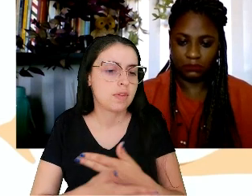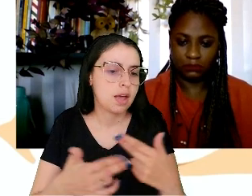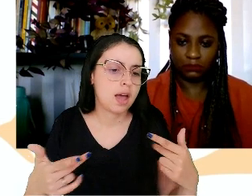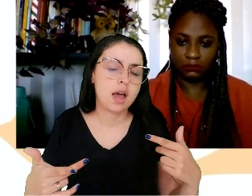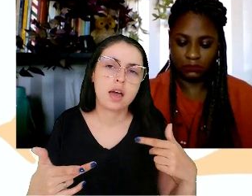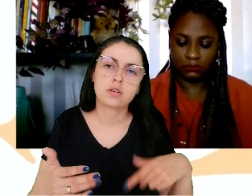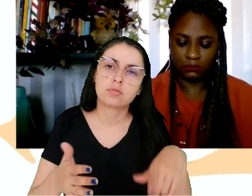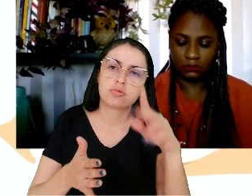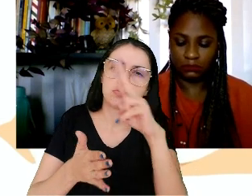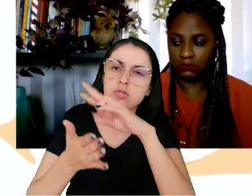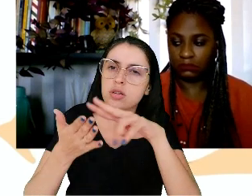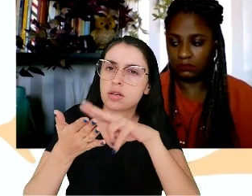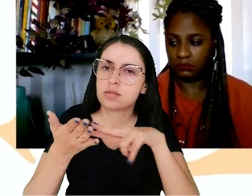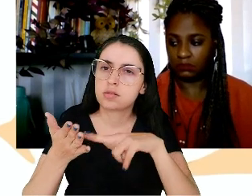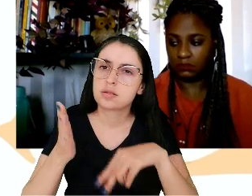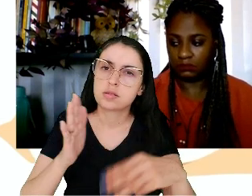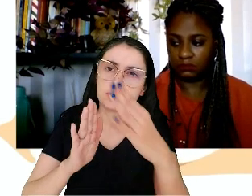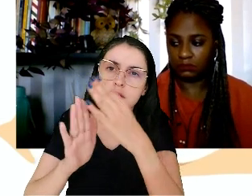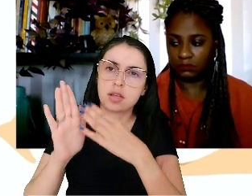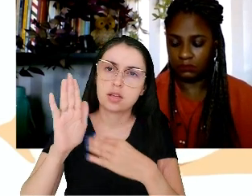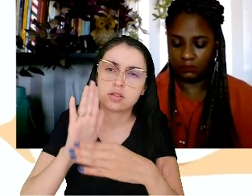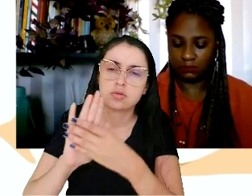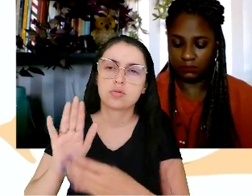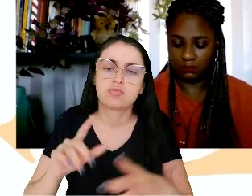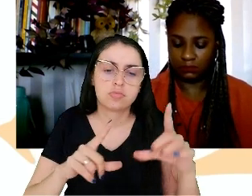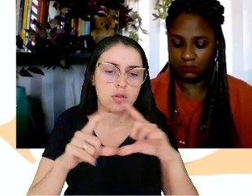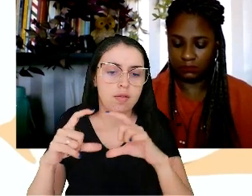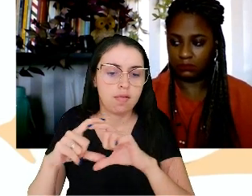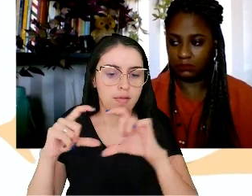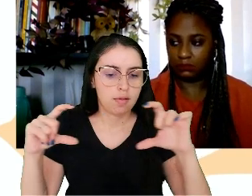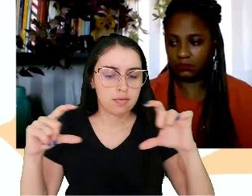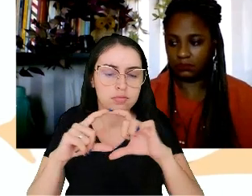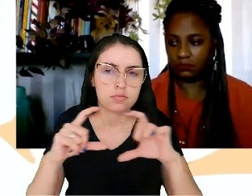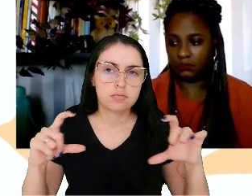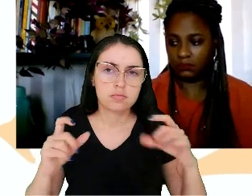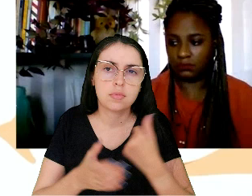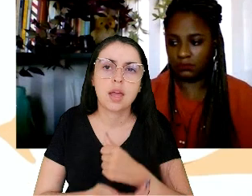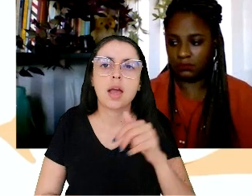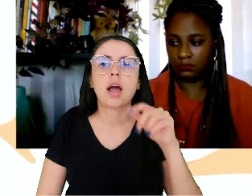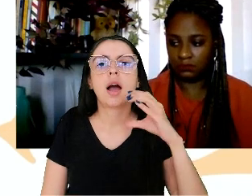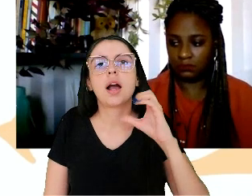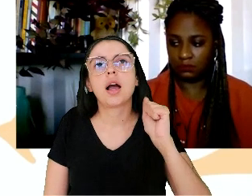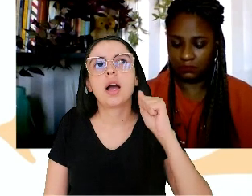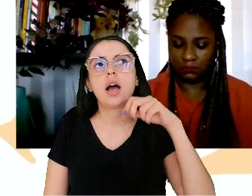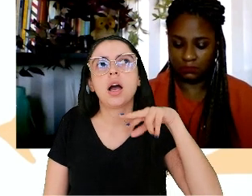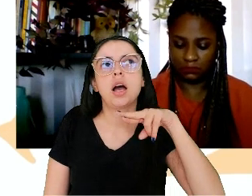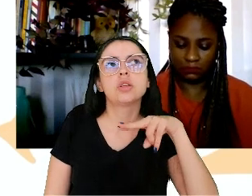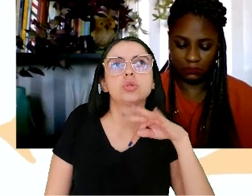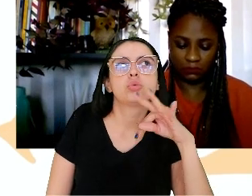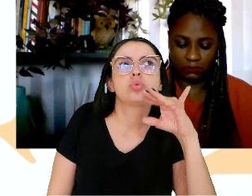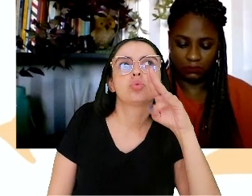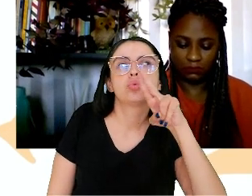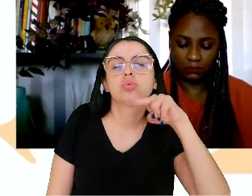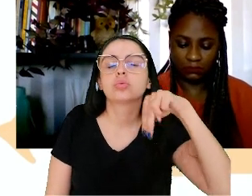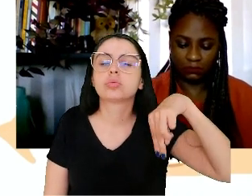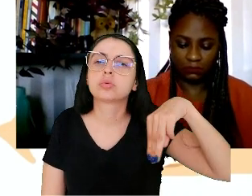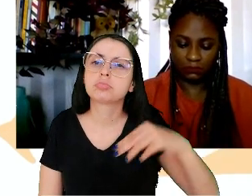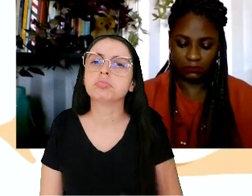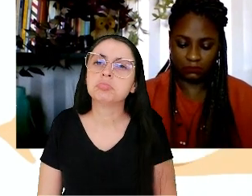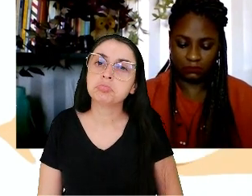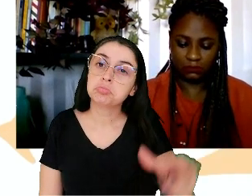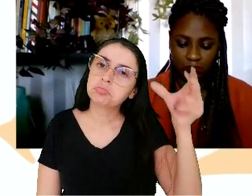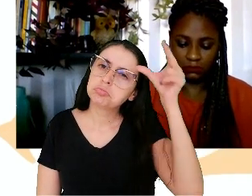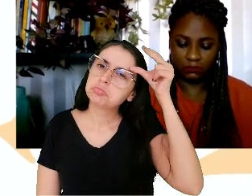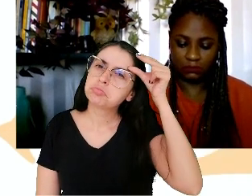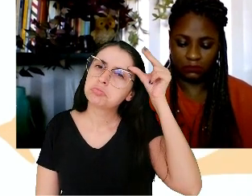vários desenhos, né, de tiras de cartoon, mas ela tem uma sagacidade, assim, que é muito interessante,